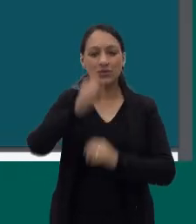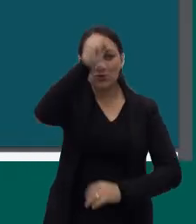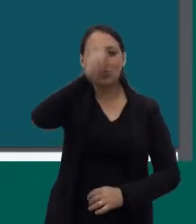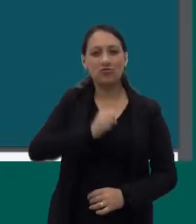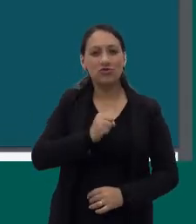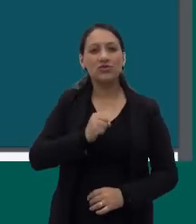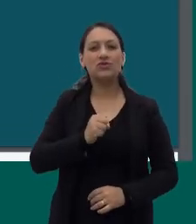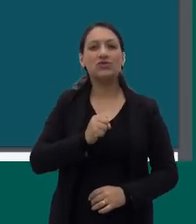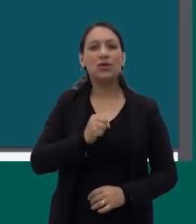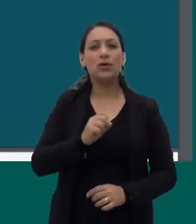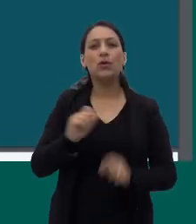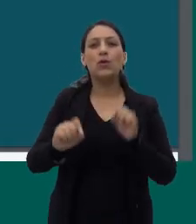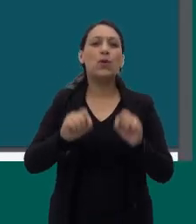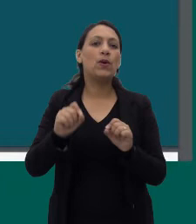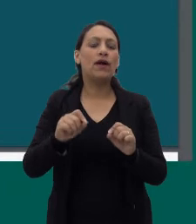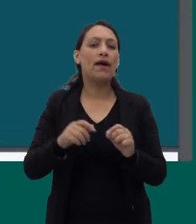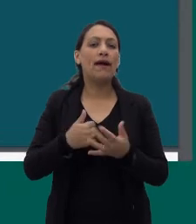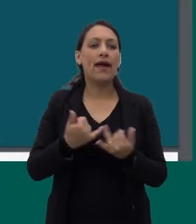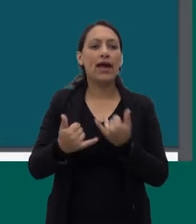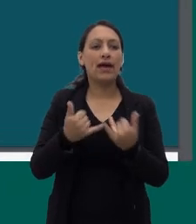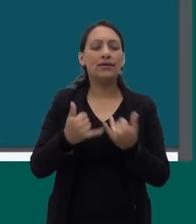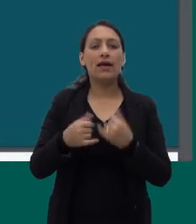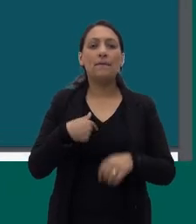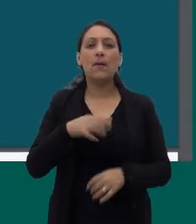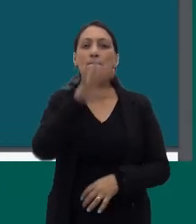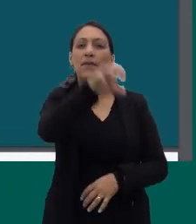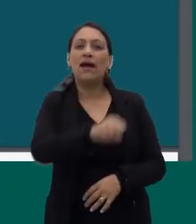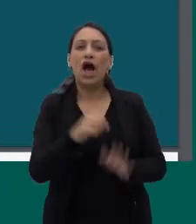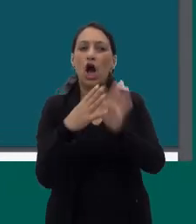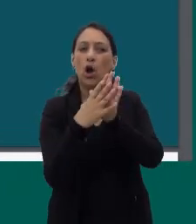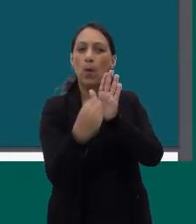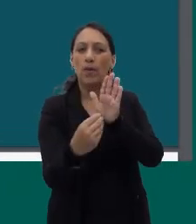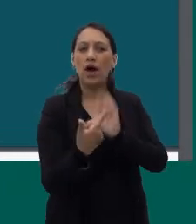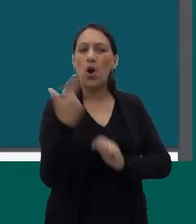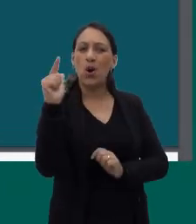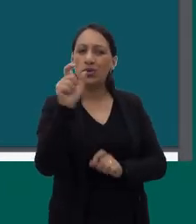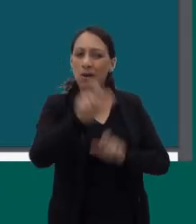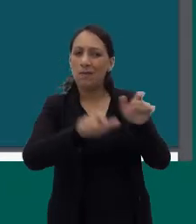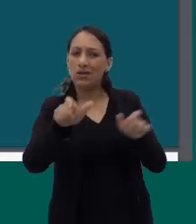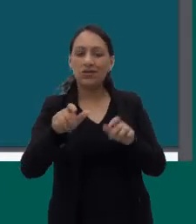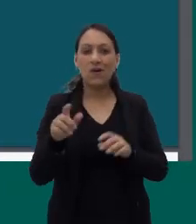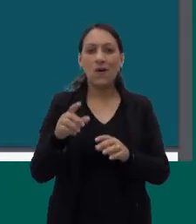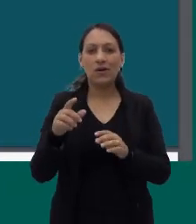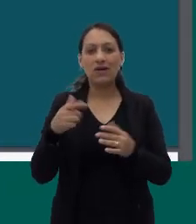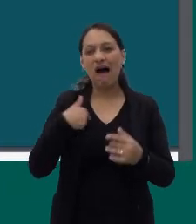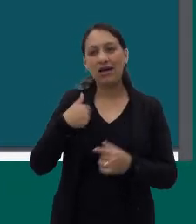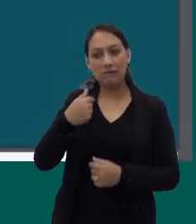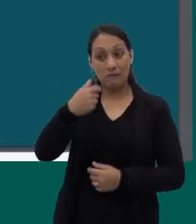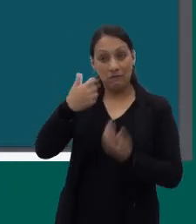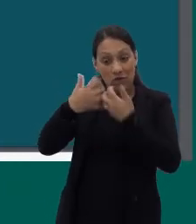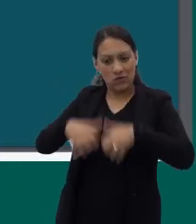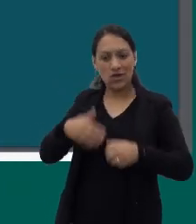sujeito ir lá, pegar a fórmula do outro e tentar colocar dentro dele, que muitas vezes não vai funcionar.